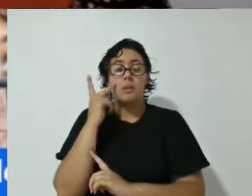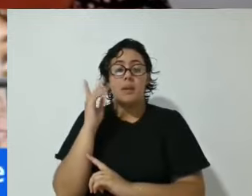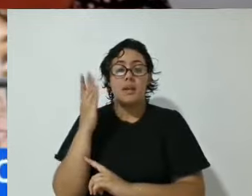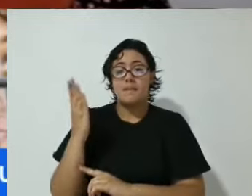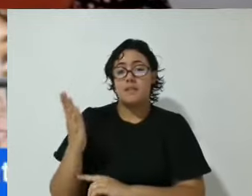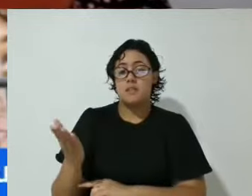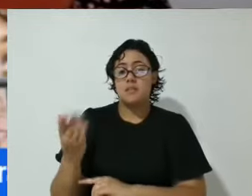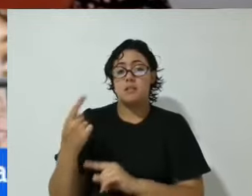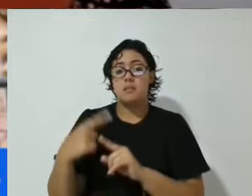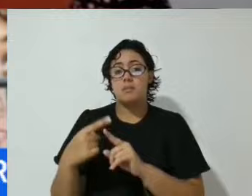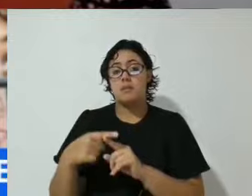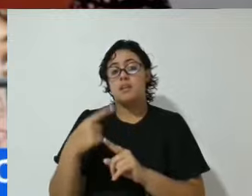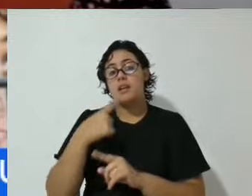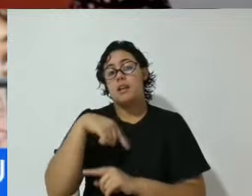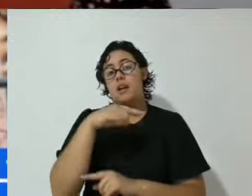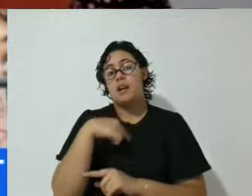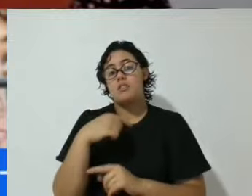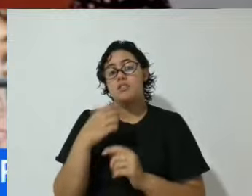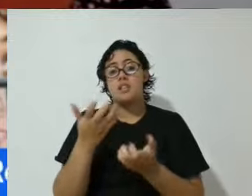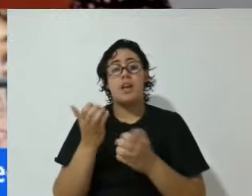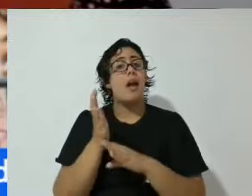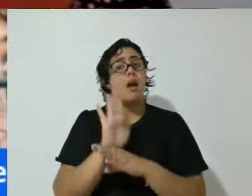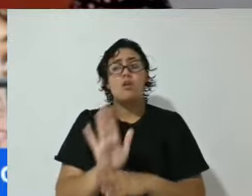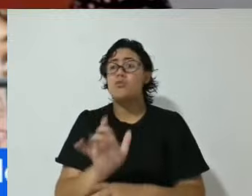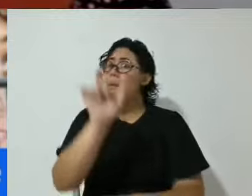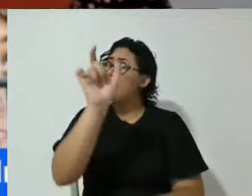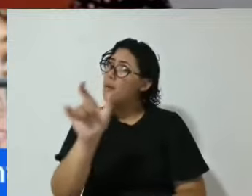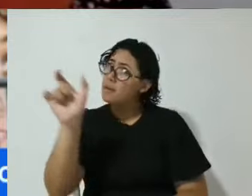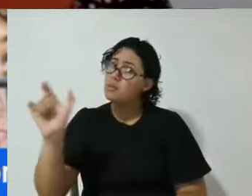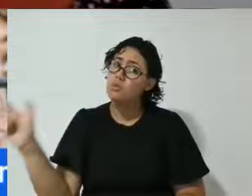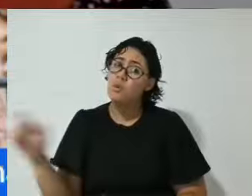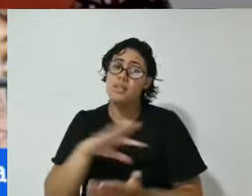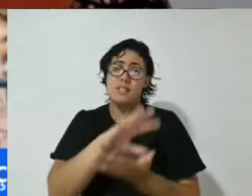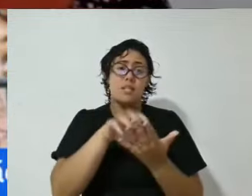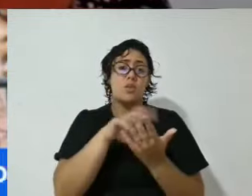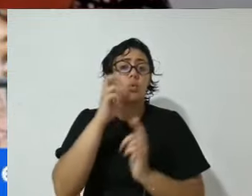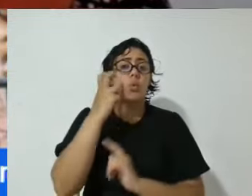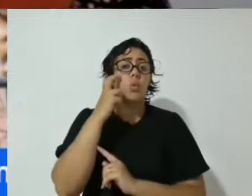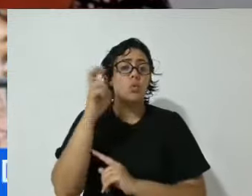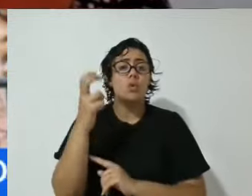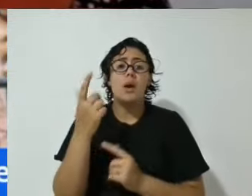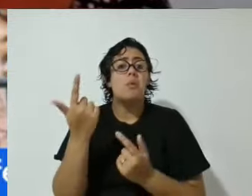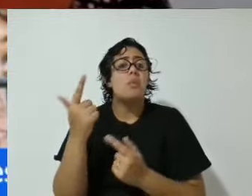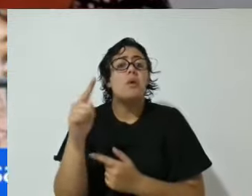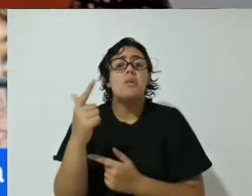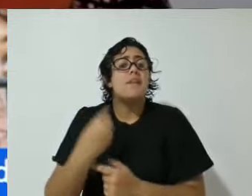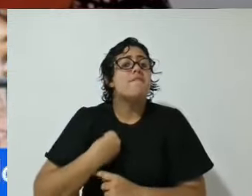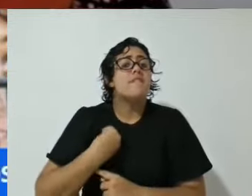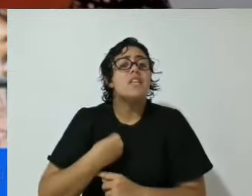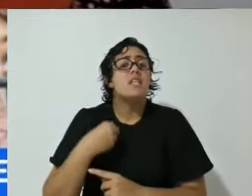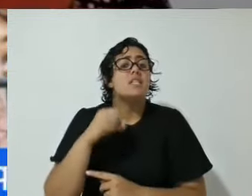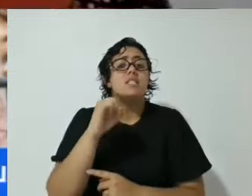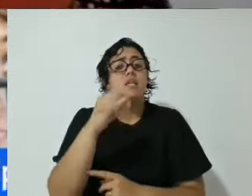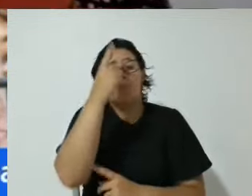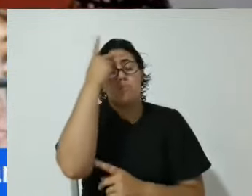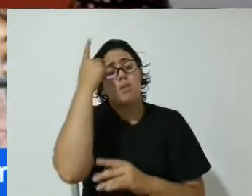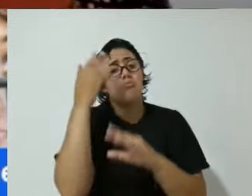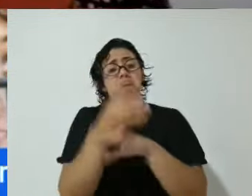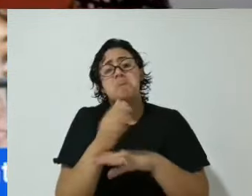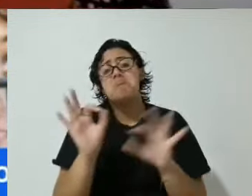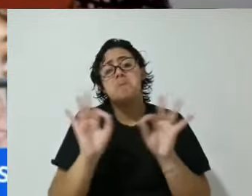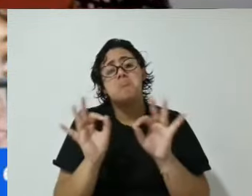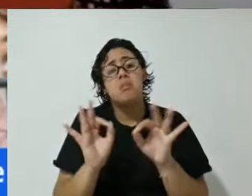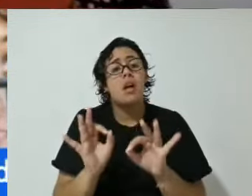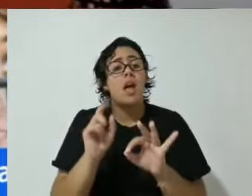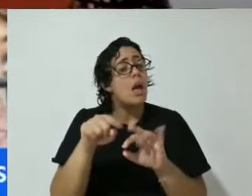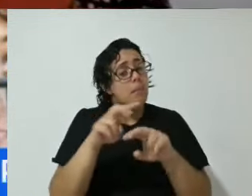gente está aqui em prol dessas pessoas. O centro cultural não existe sem as pessoas. A gente está ali por conta delas. Não